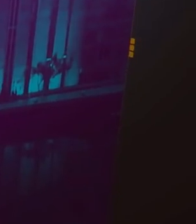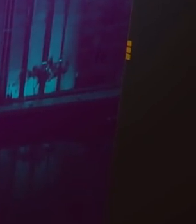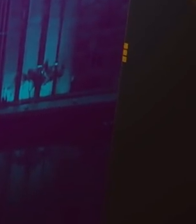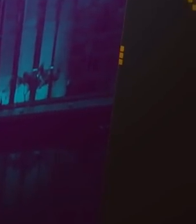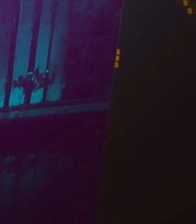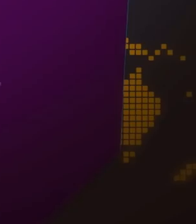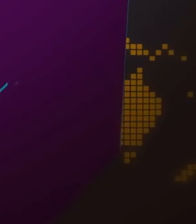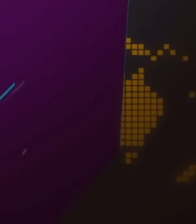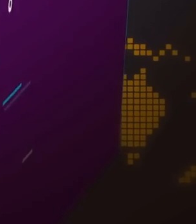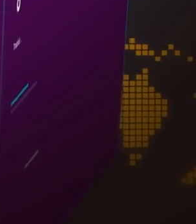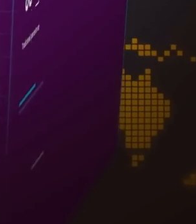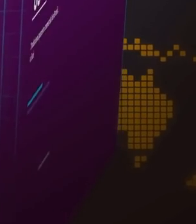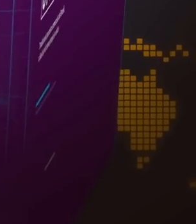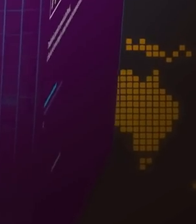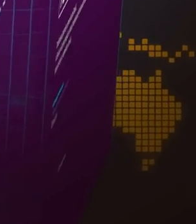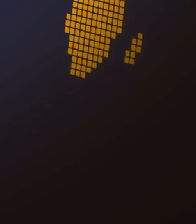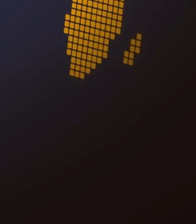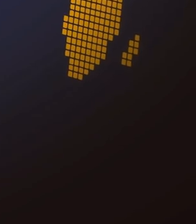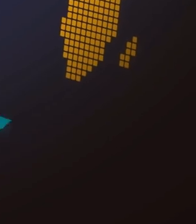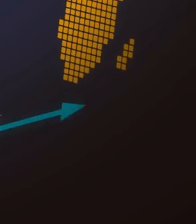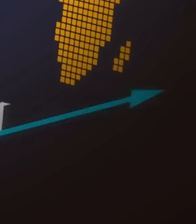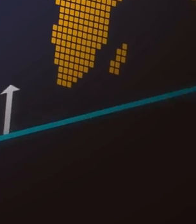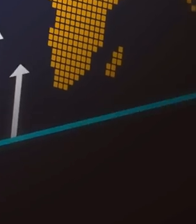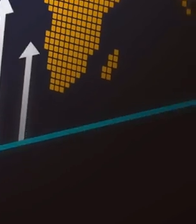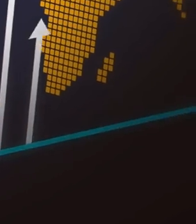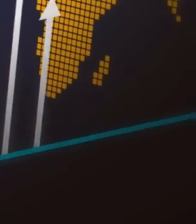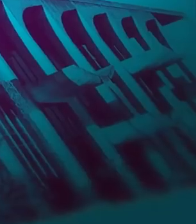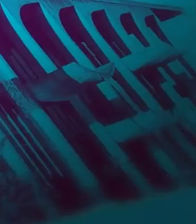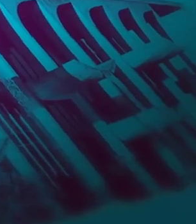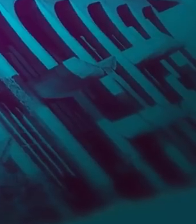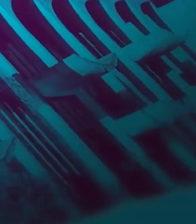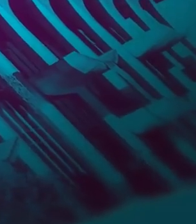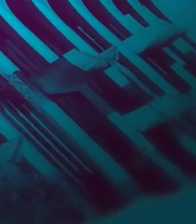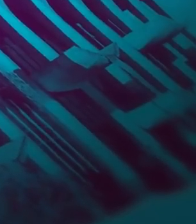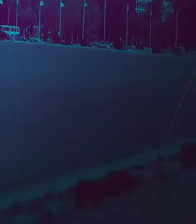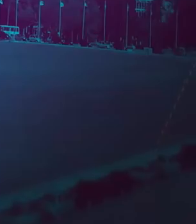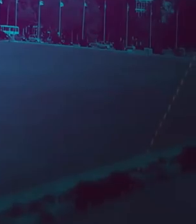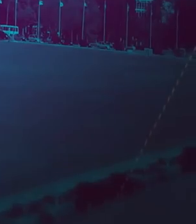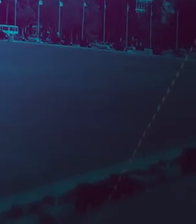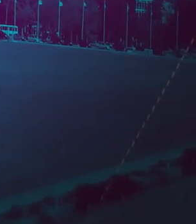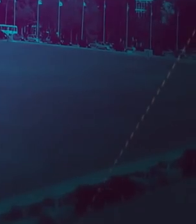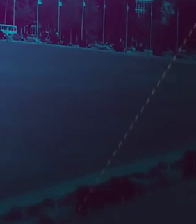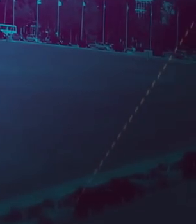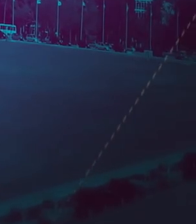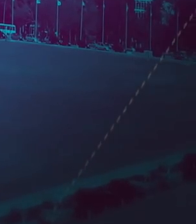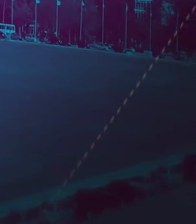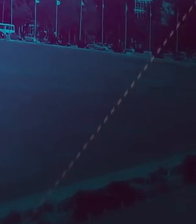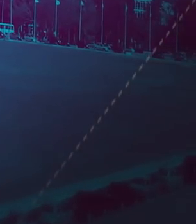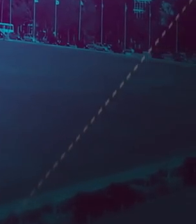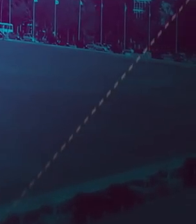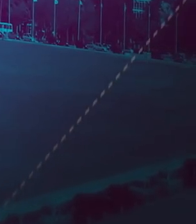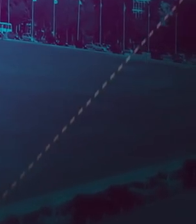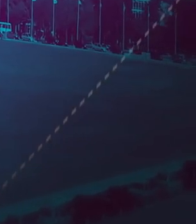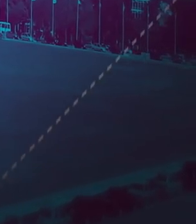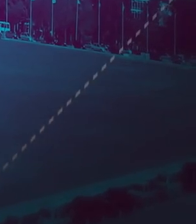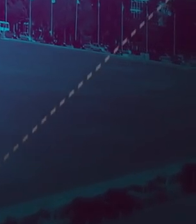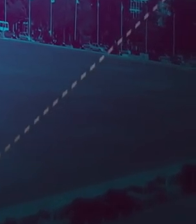do